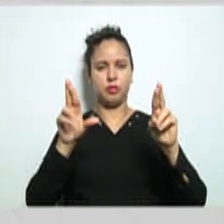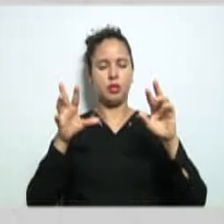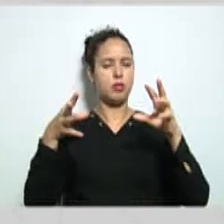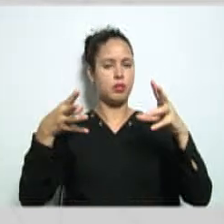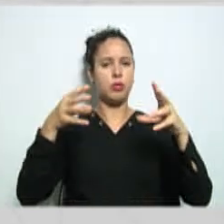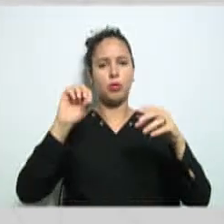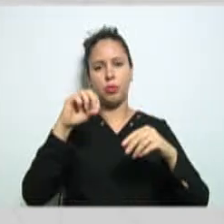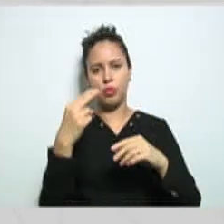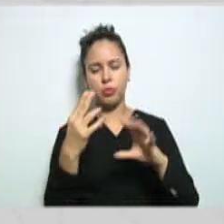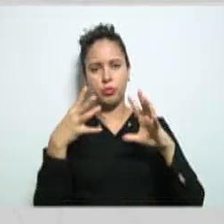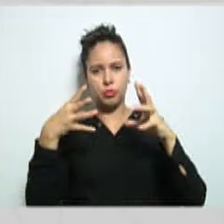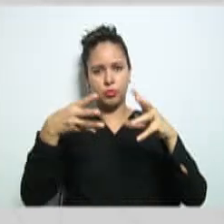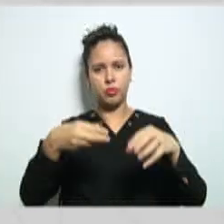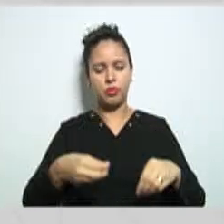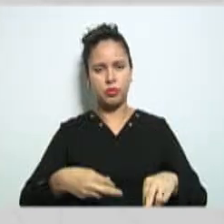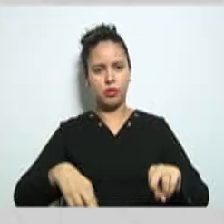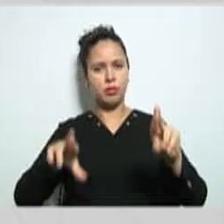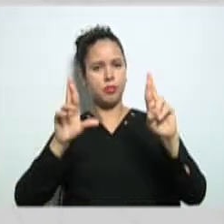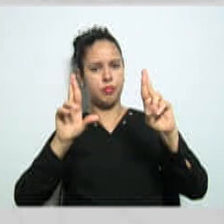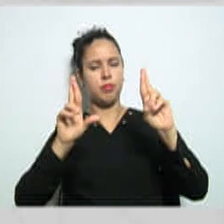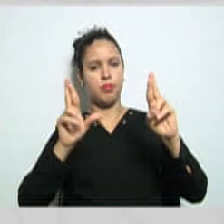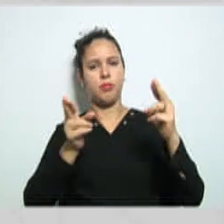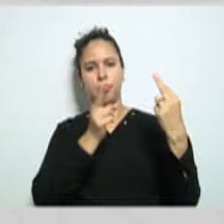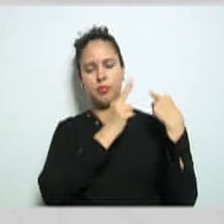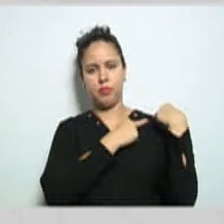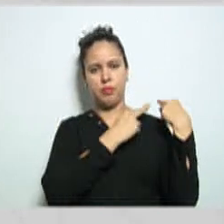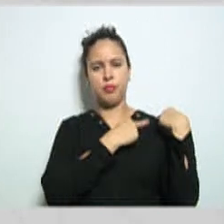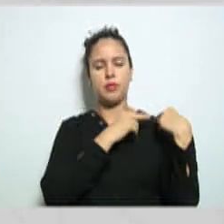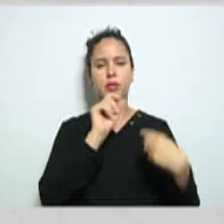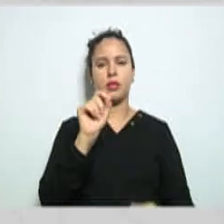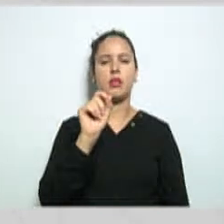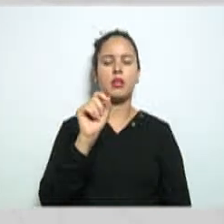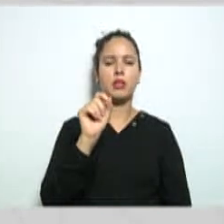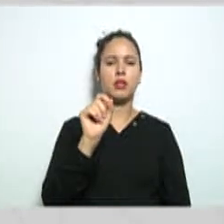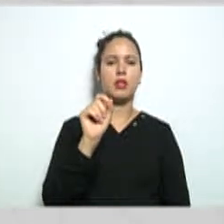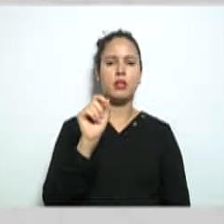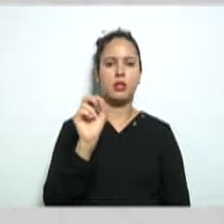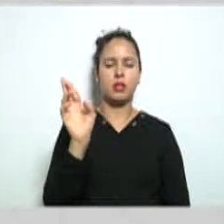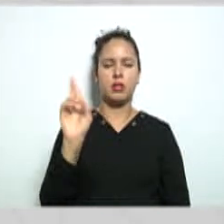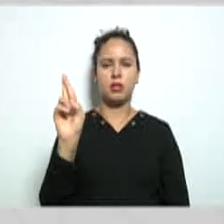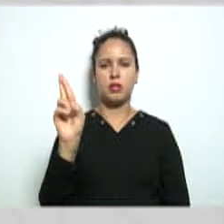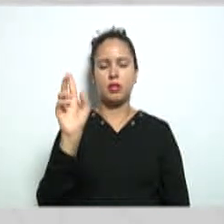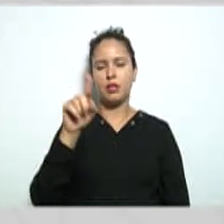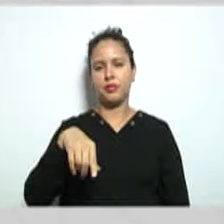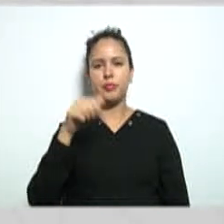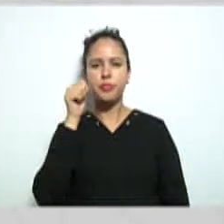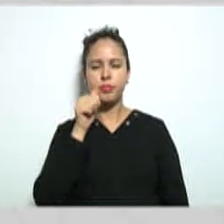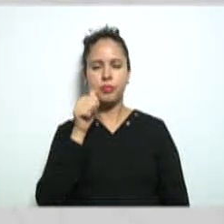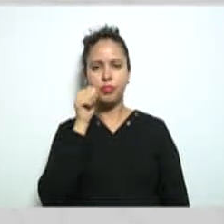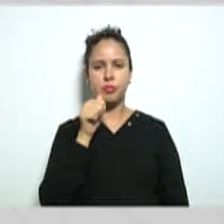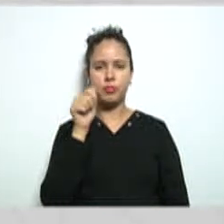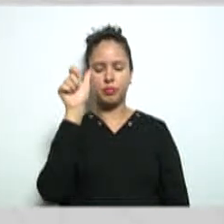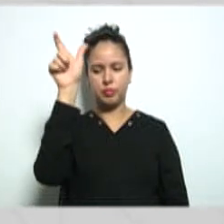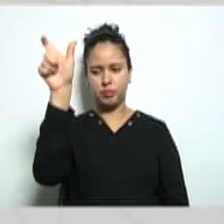a responsabilidade pelo trabalho realizado no lar, é das